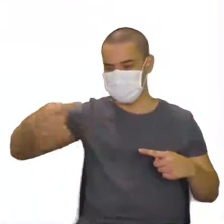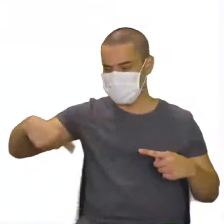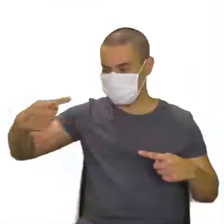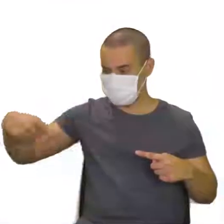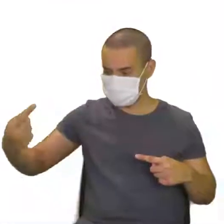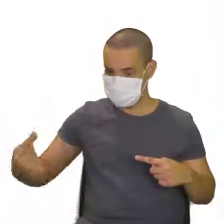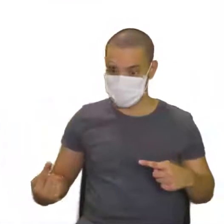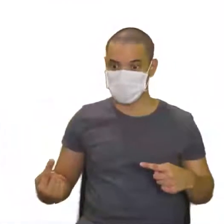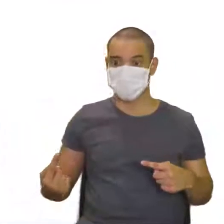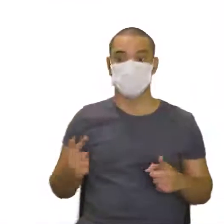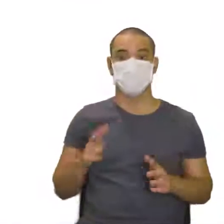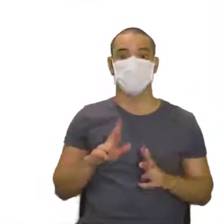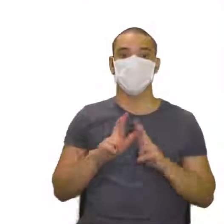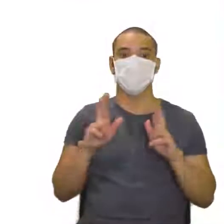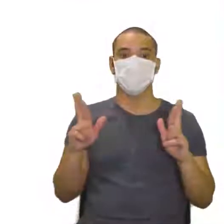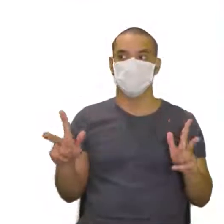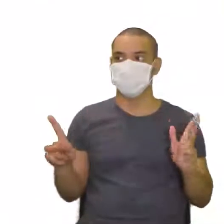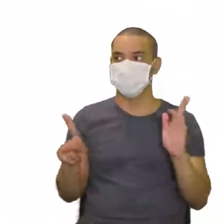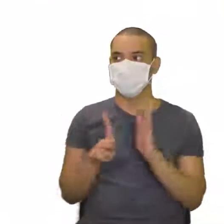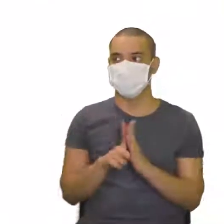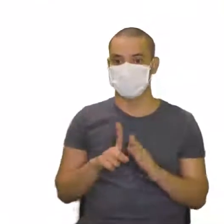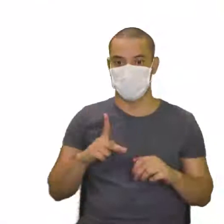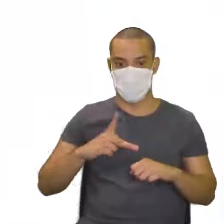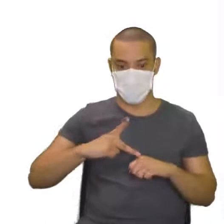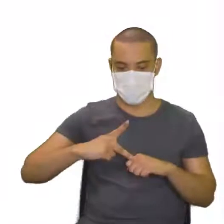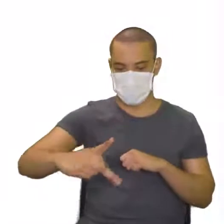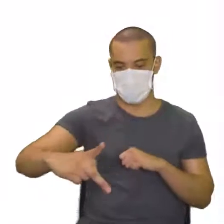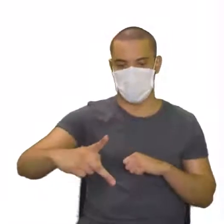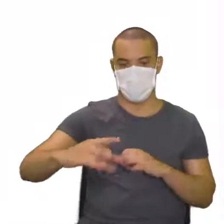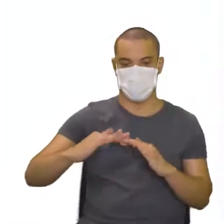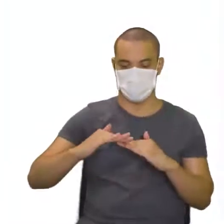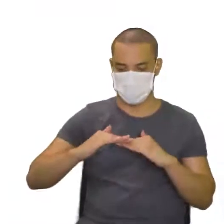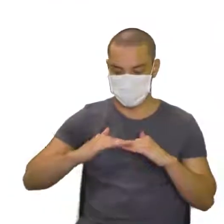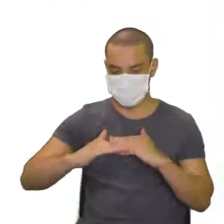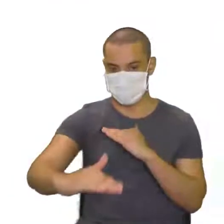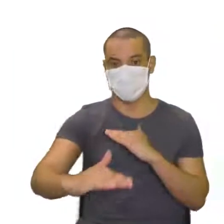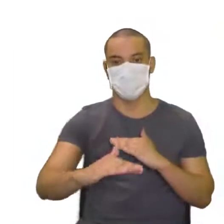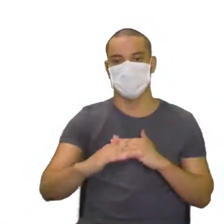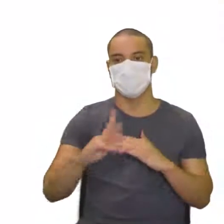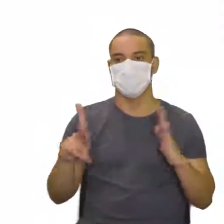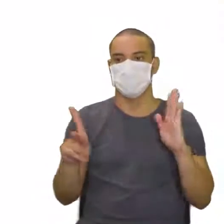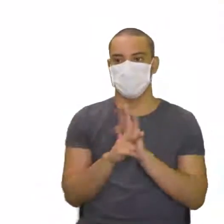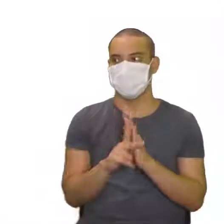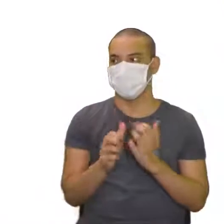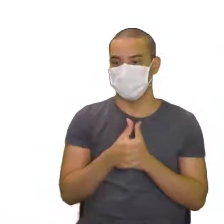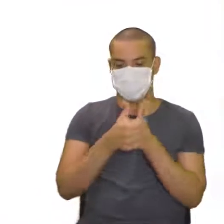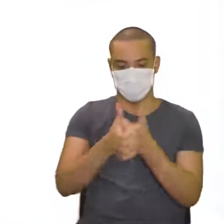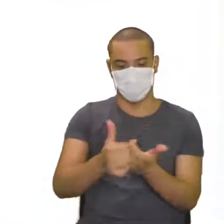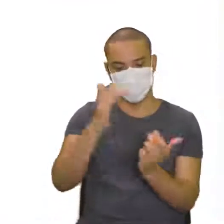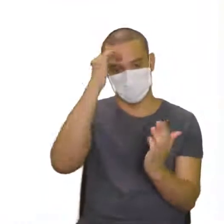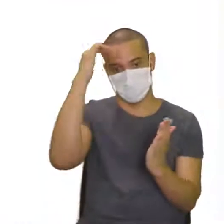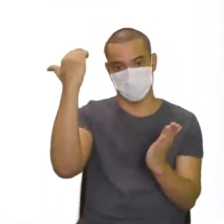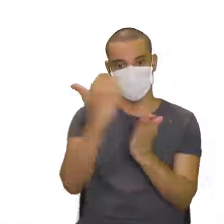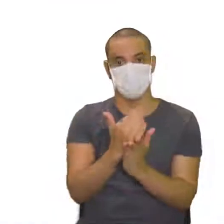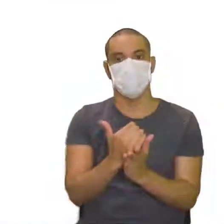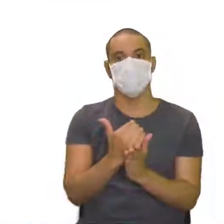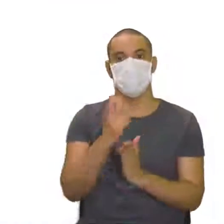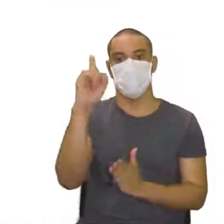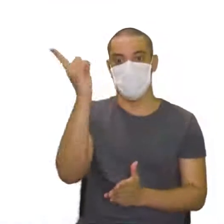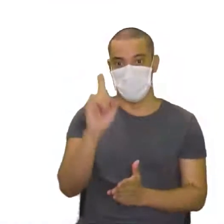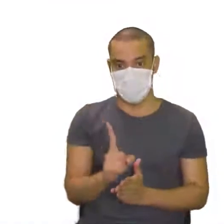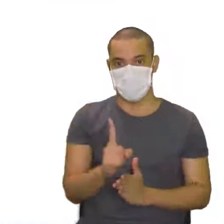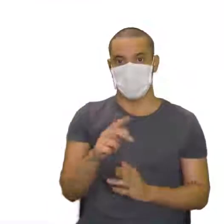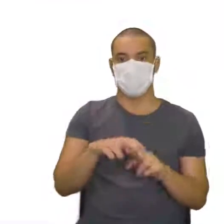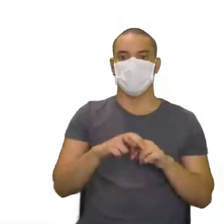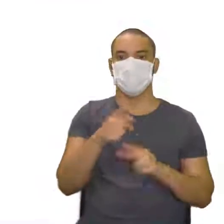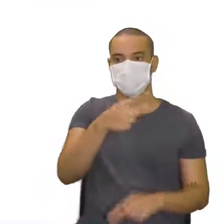comprimento. Diferente da bobina plana. Aqui o comprimento é considerável em relação ao raio. Então, vocês podem ver